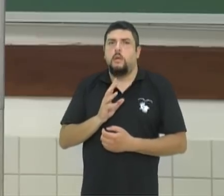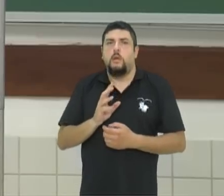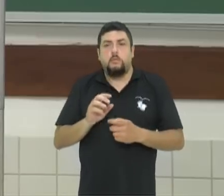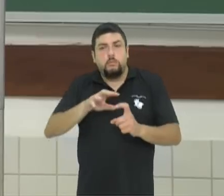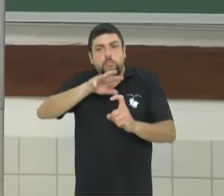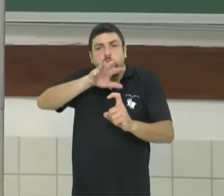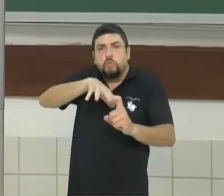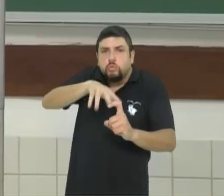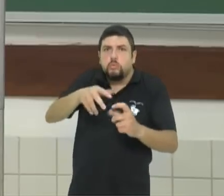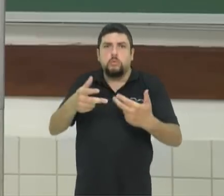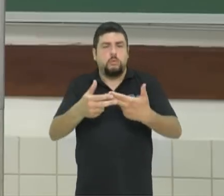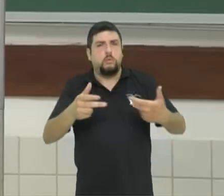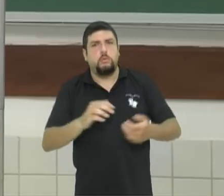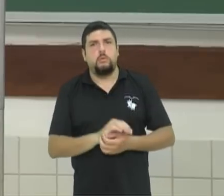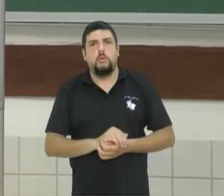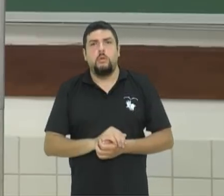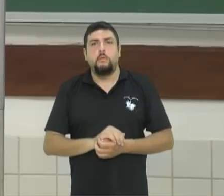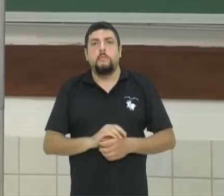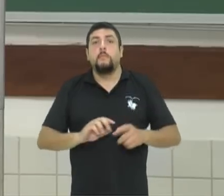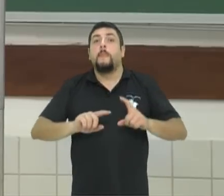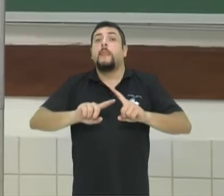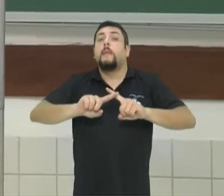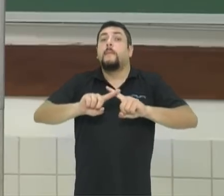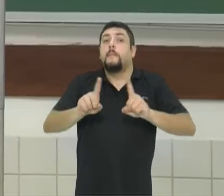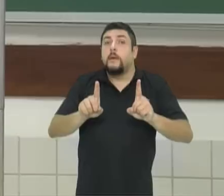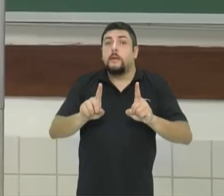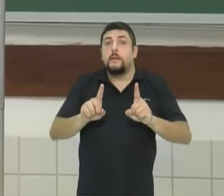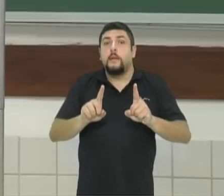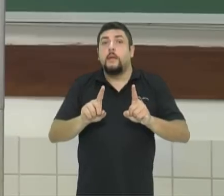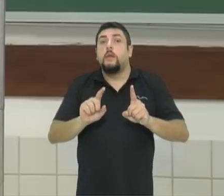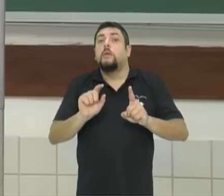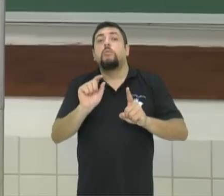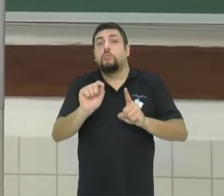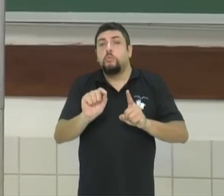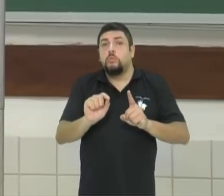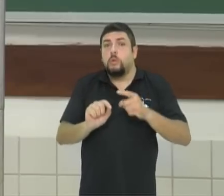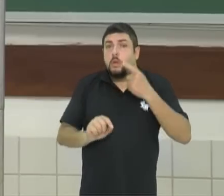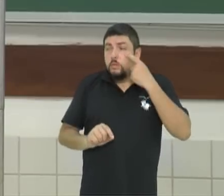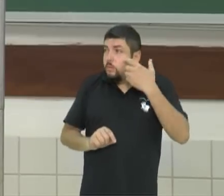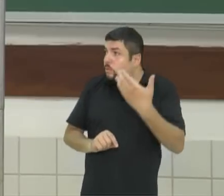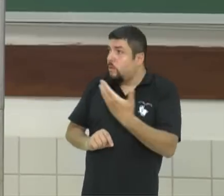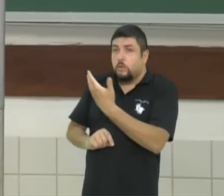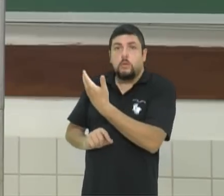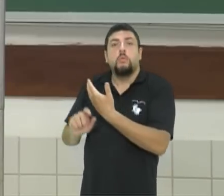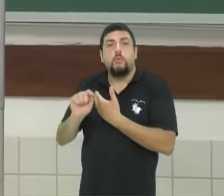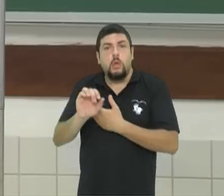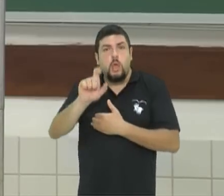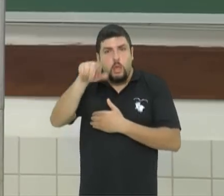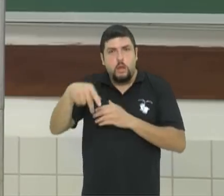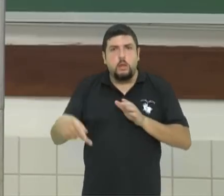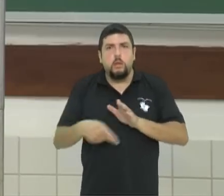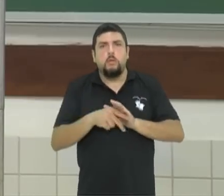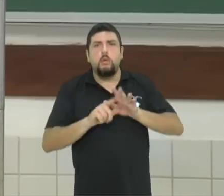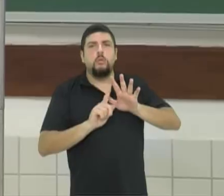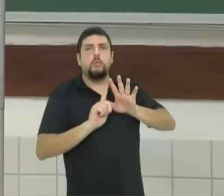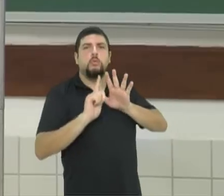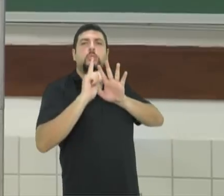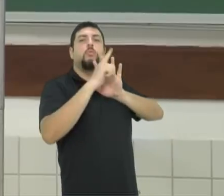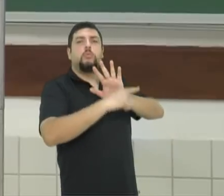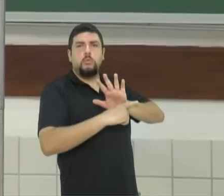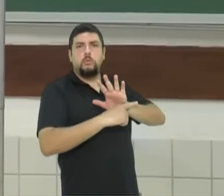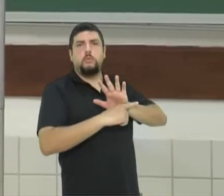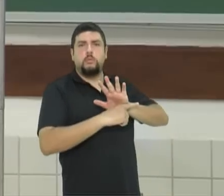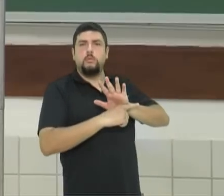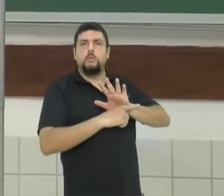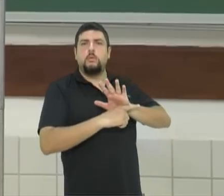mitologia grega, né? Mas com relação a gênero discursivo, gênero textual, né? E como essa nomenclatura verbetes, para